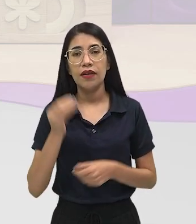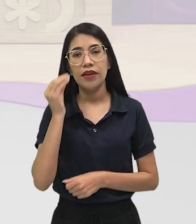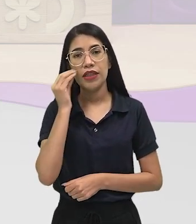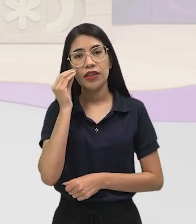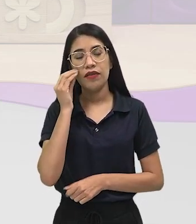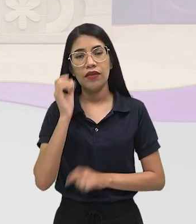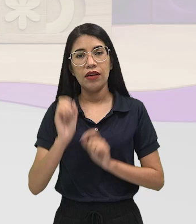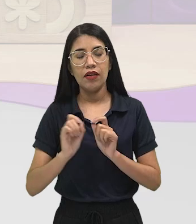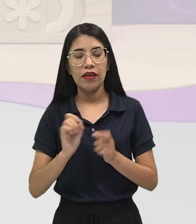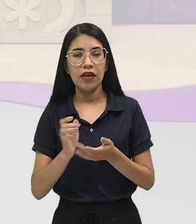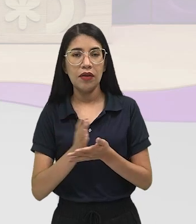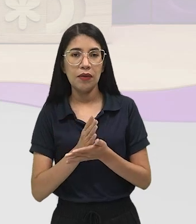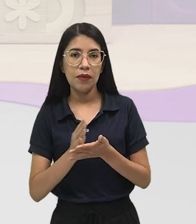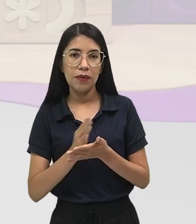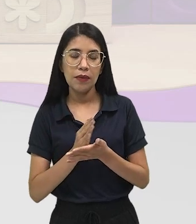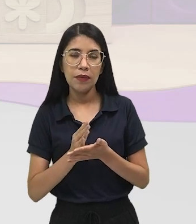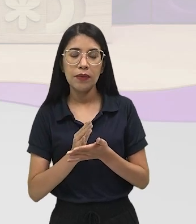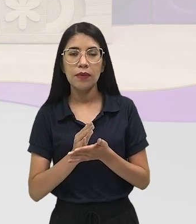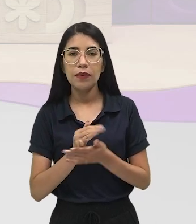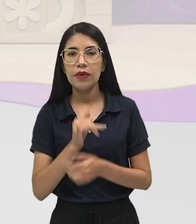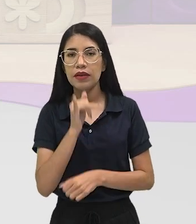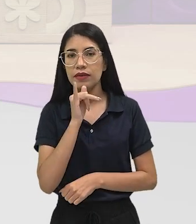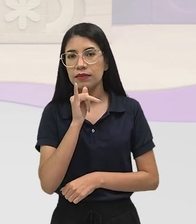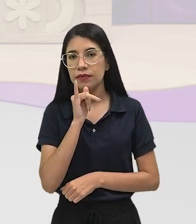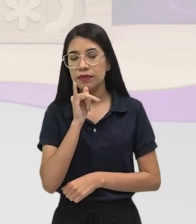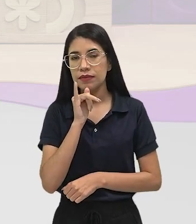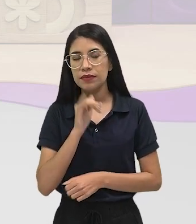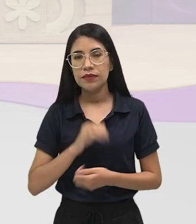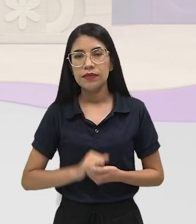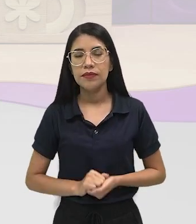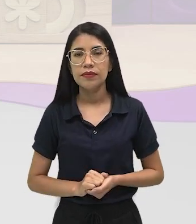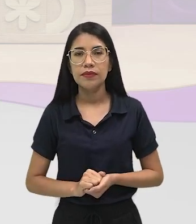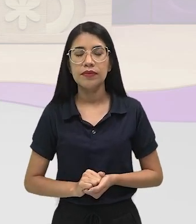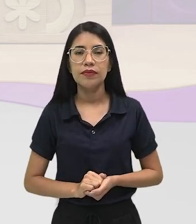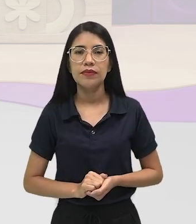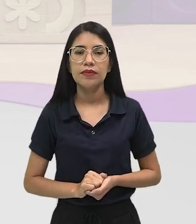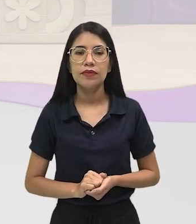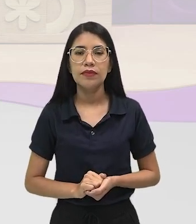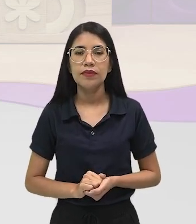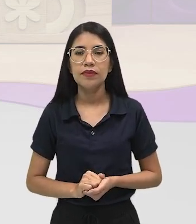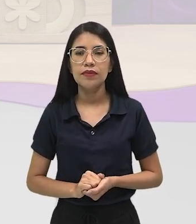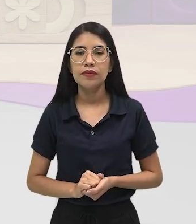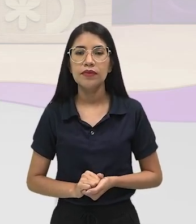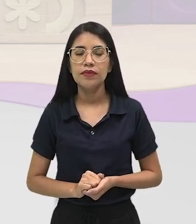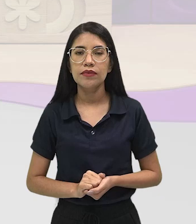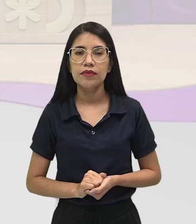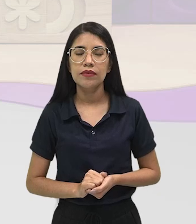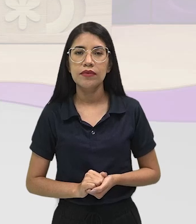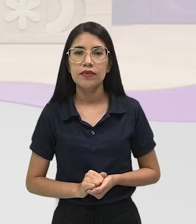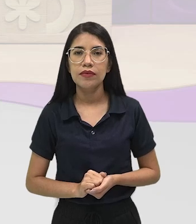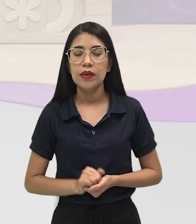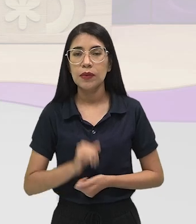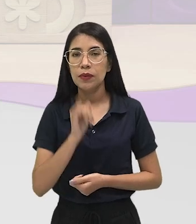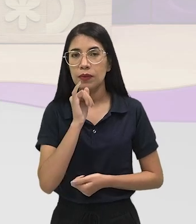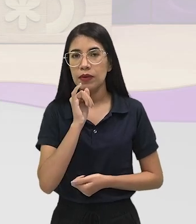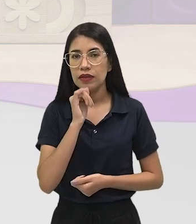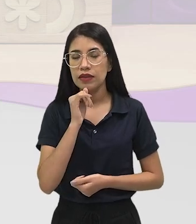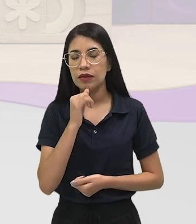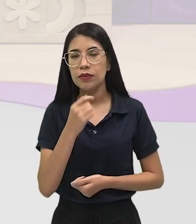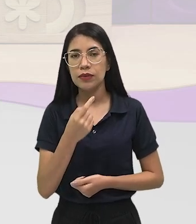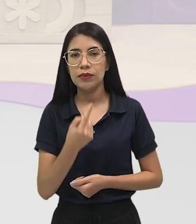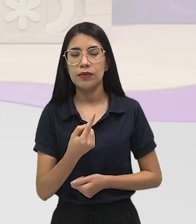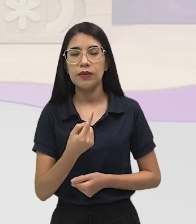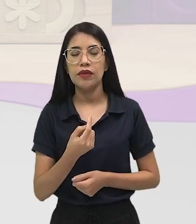agora alguns exemplos, tá? Vamos lá. Então, o primeiro exemplo aqui que eu